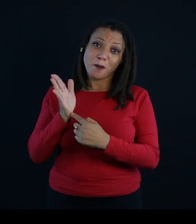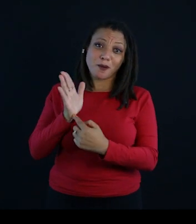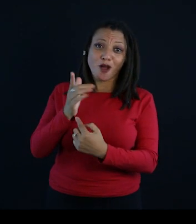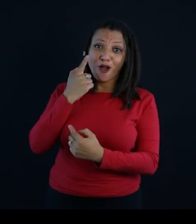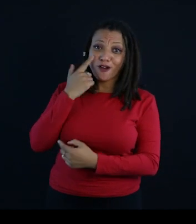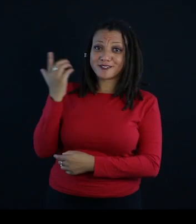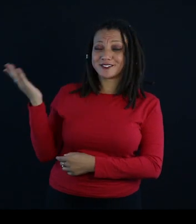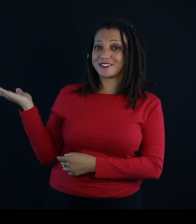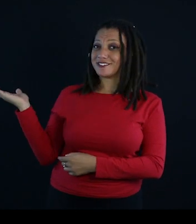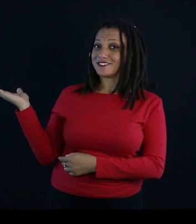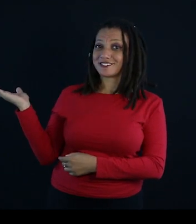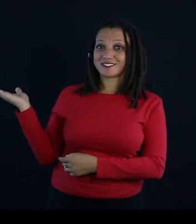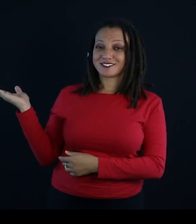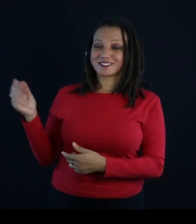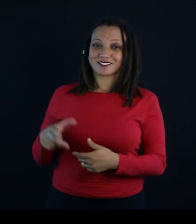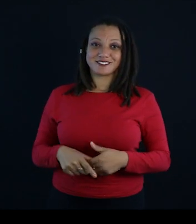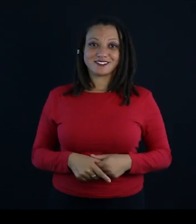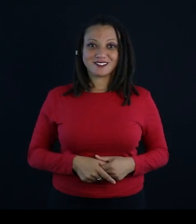para sinalizar.